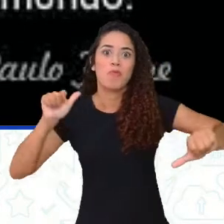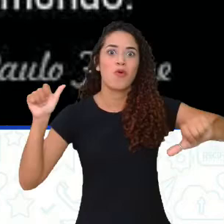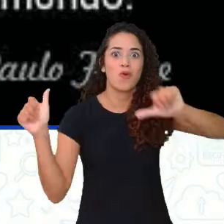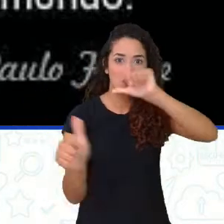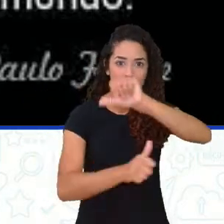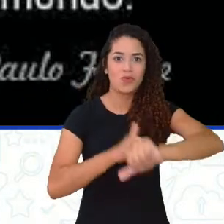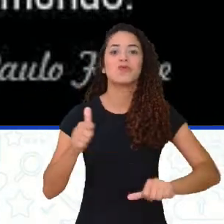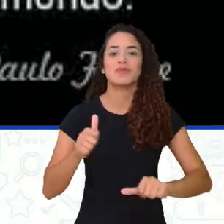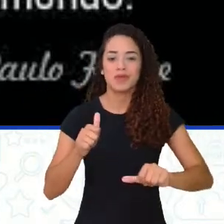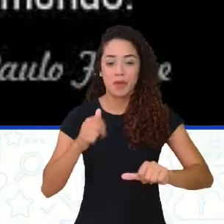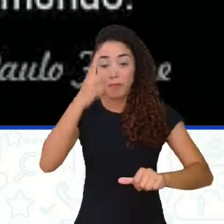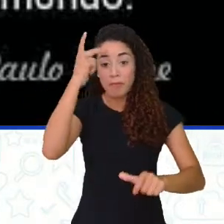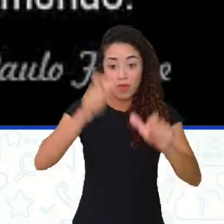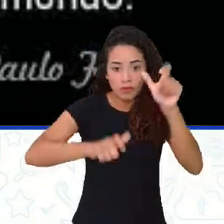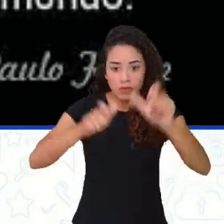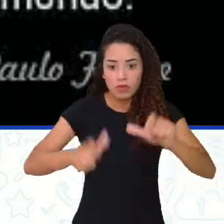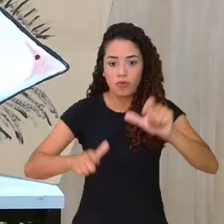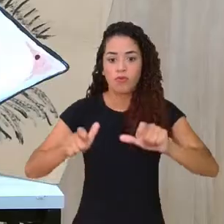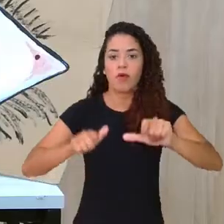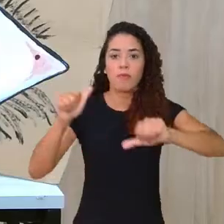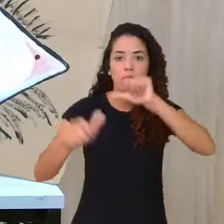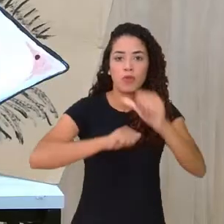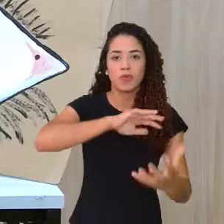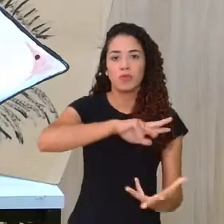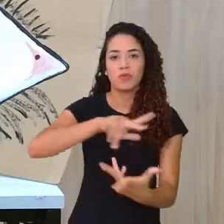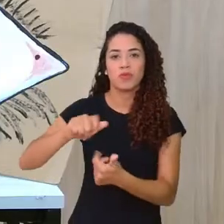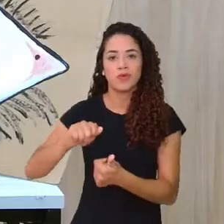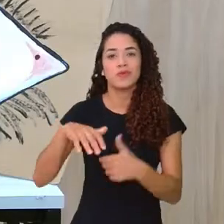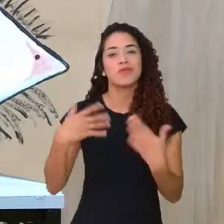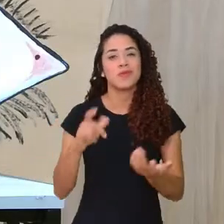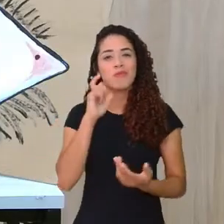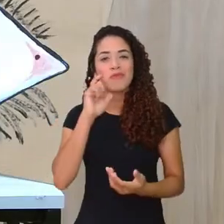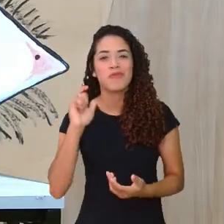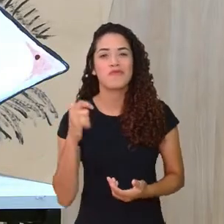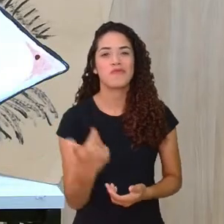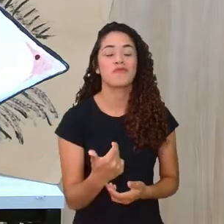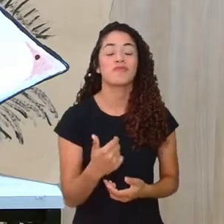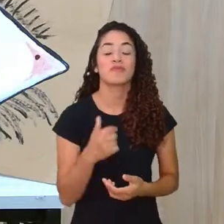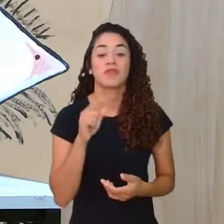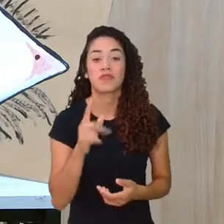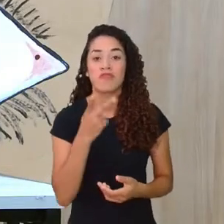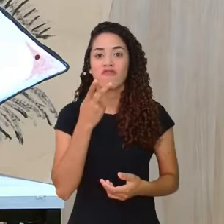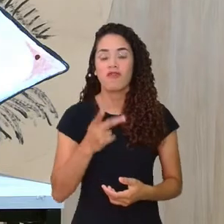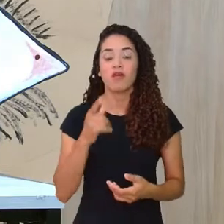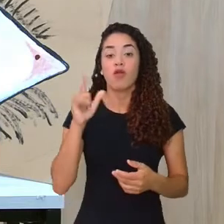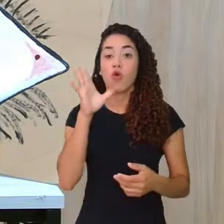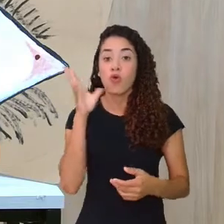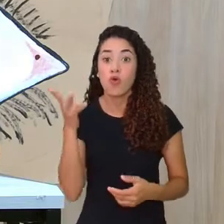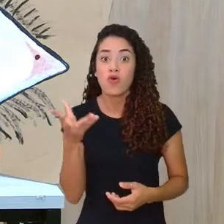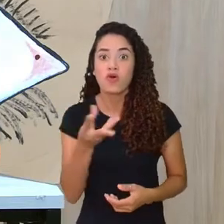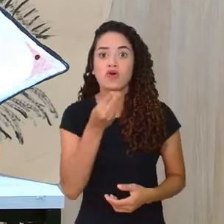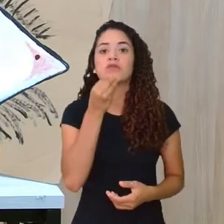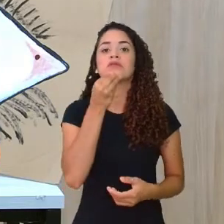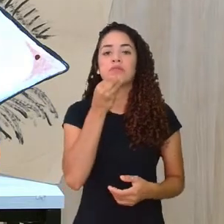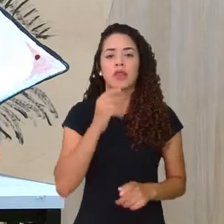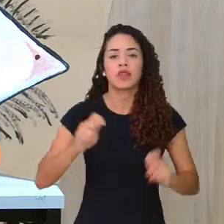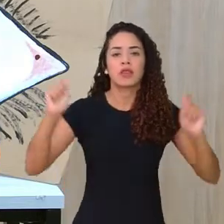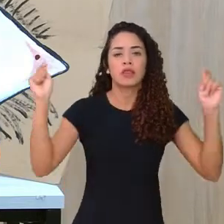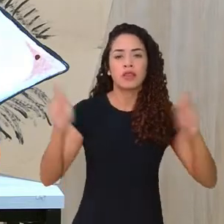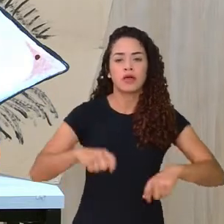pessoas mudam o mundo. Então, Paulo Freire diz que é através, né, desse conhecimento que a gente